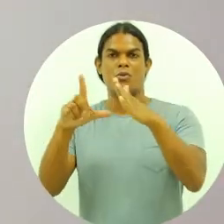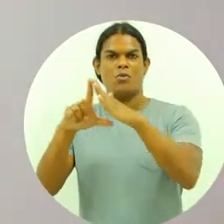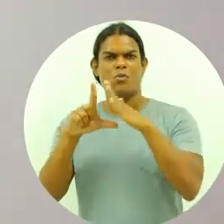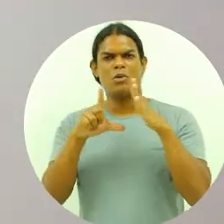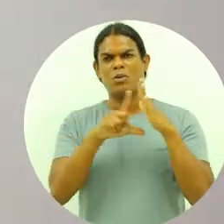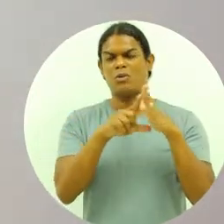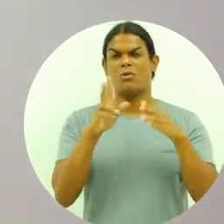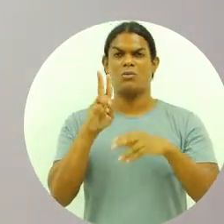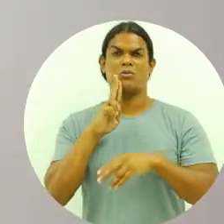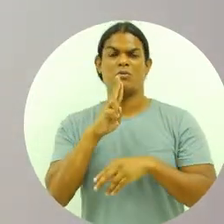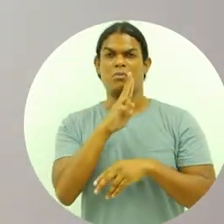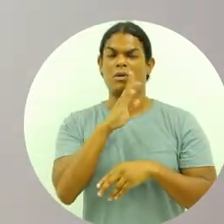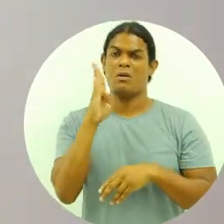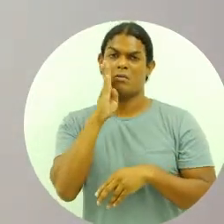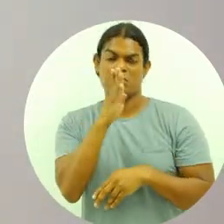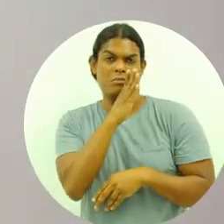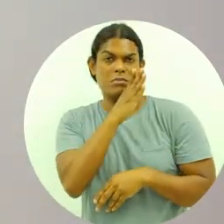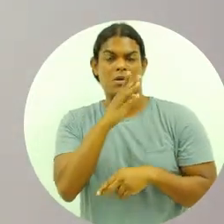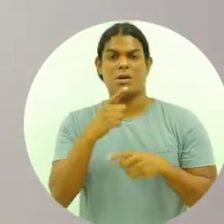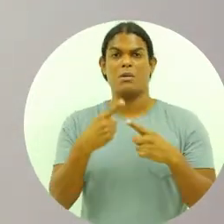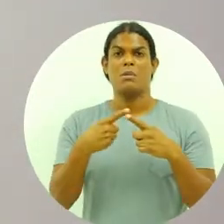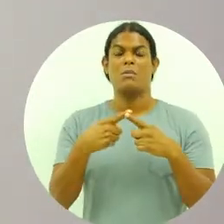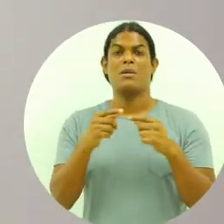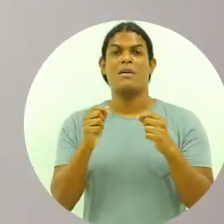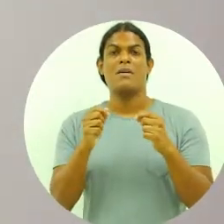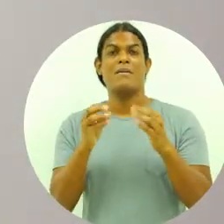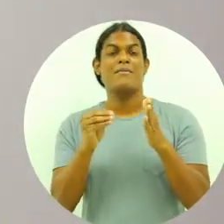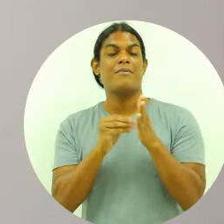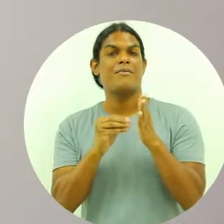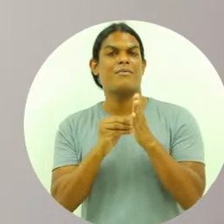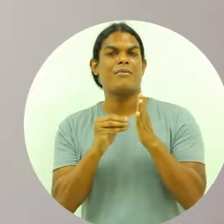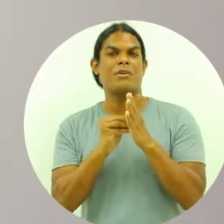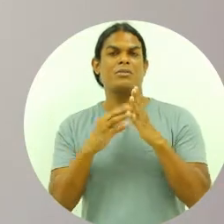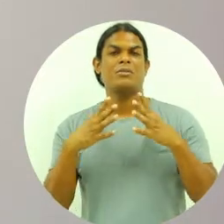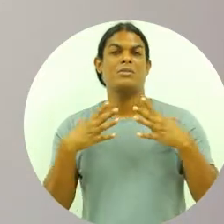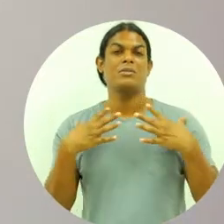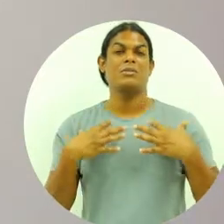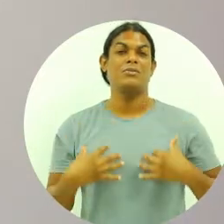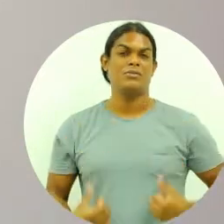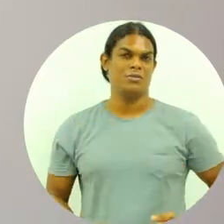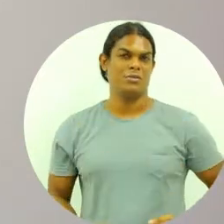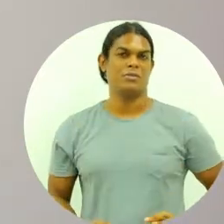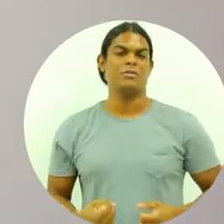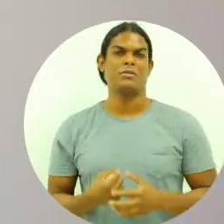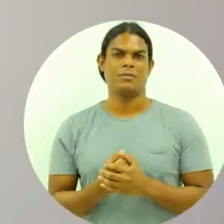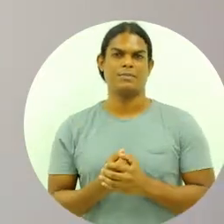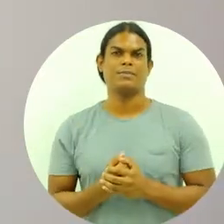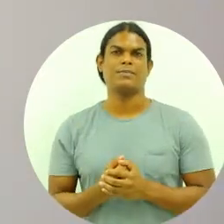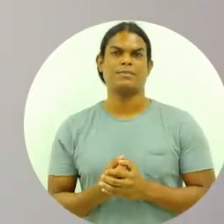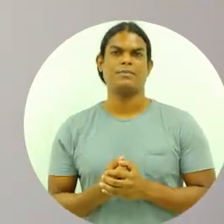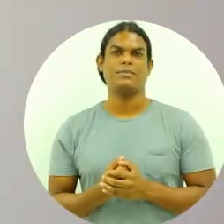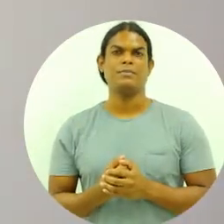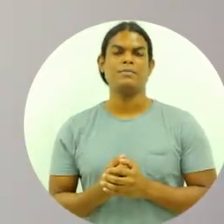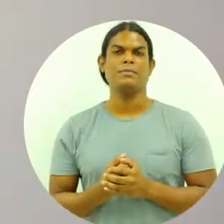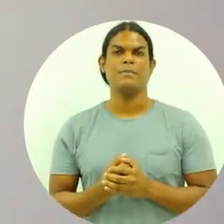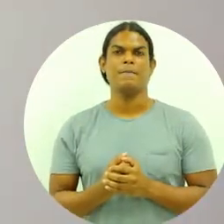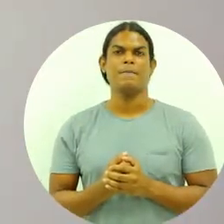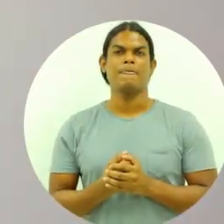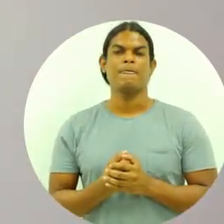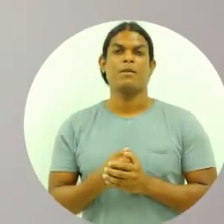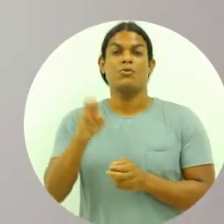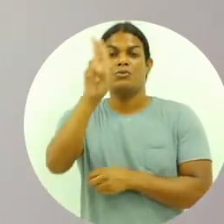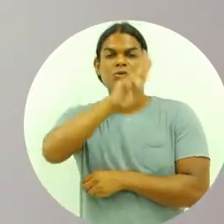uso do poder de polícia. Quando, nos domingos, se limita as vias para que se